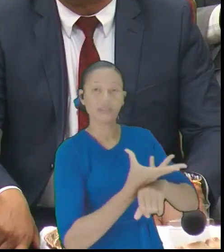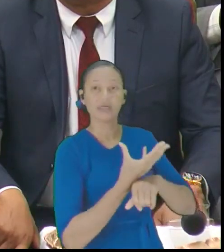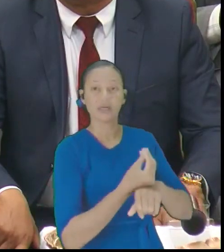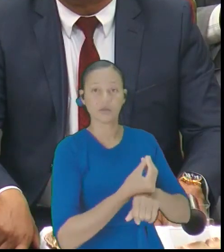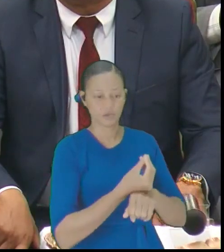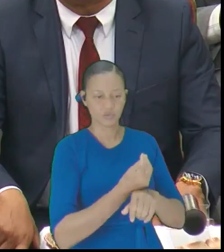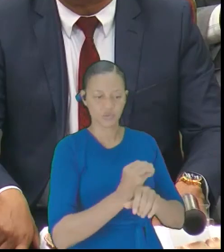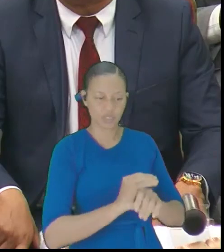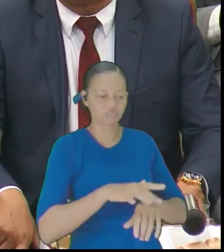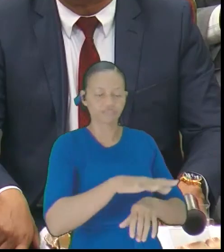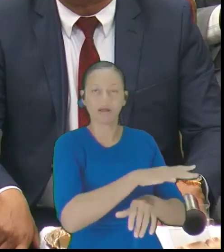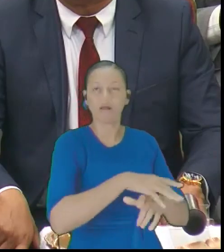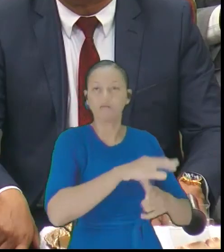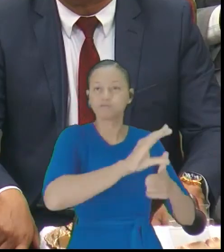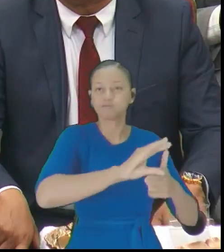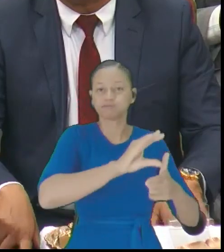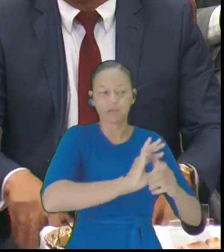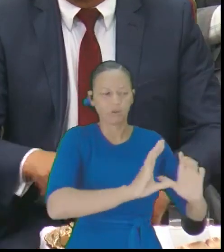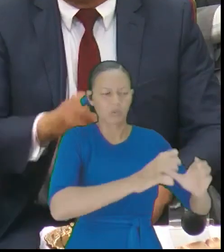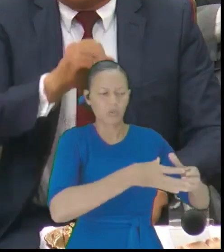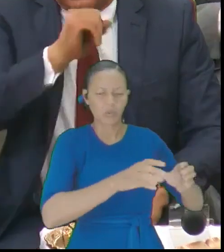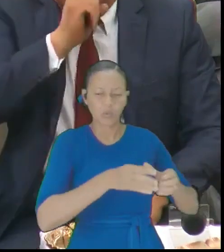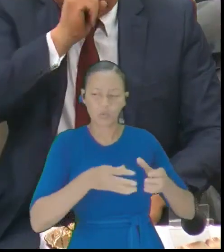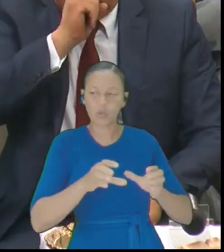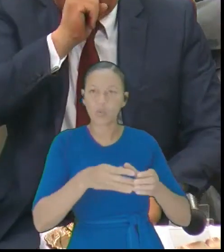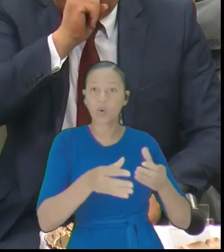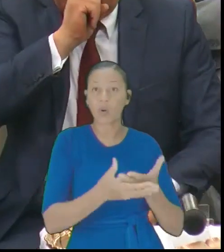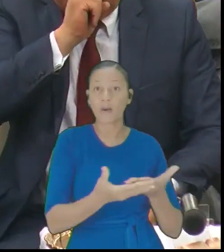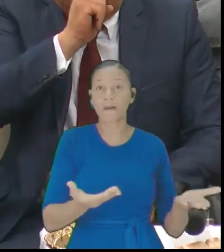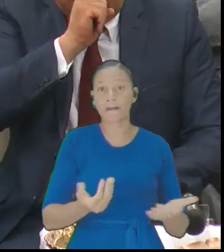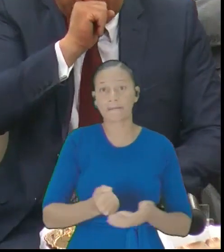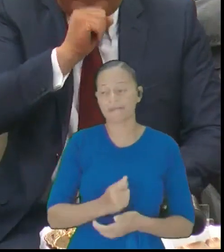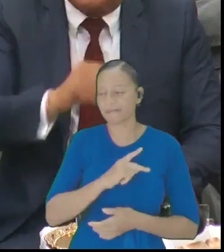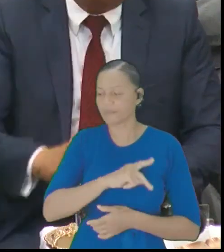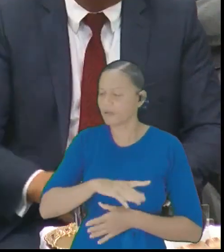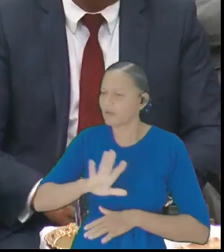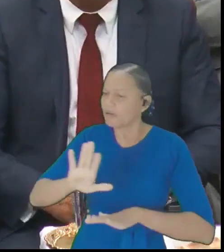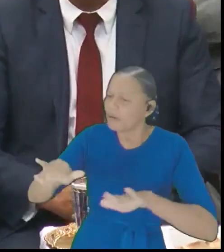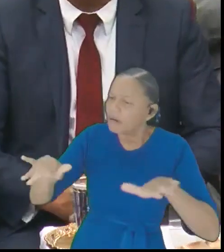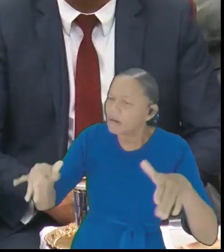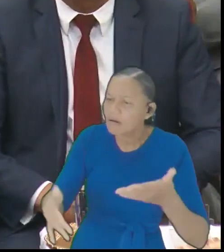grupos distintos. Paulo disse: olha, tem alguns aí que estão